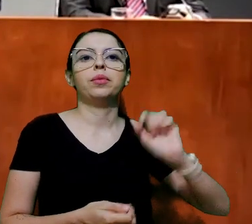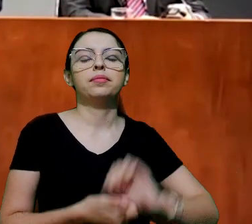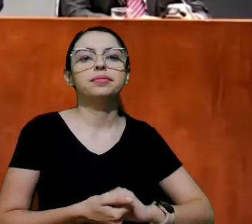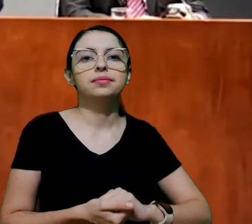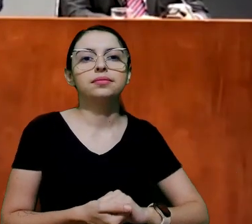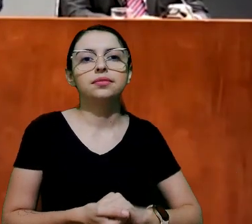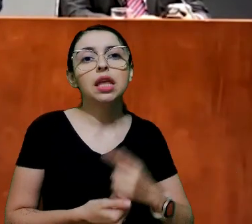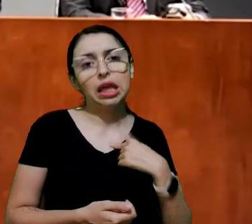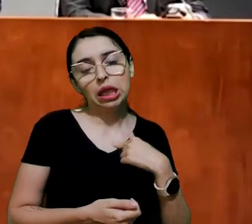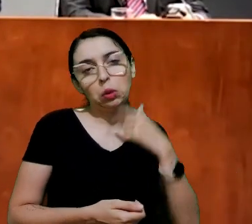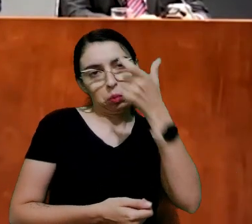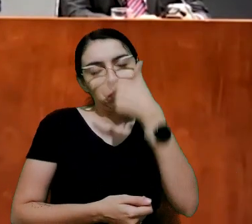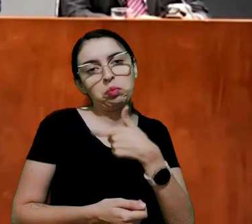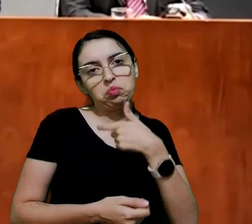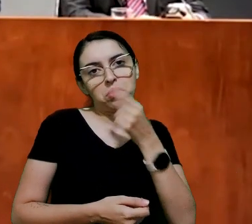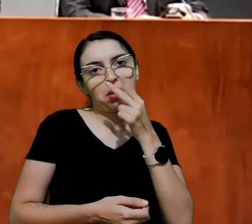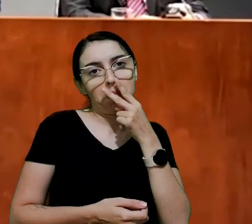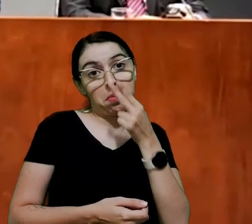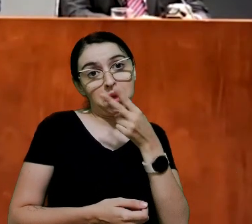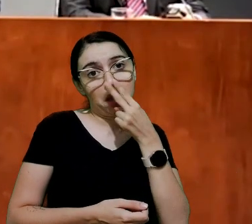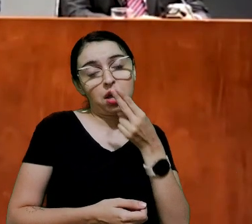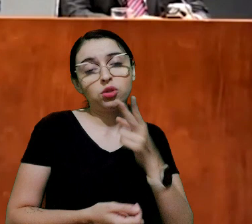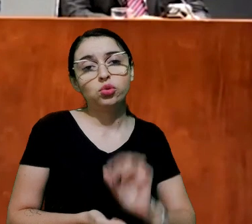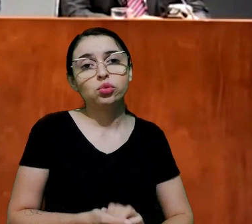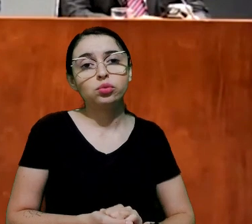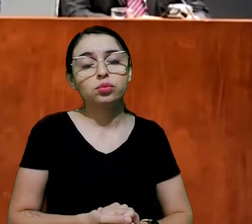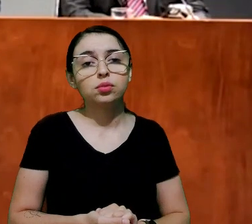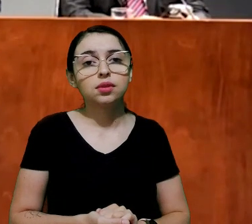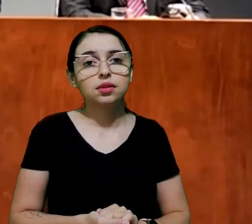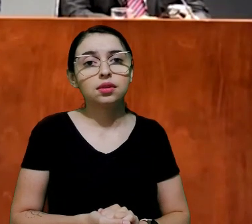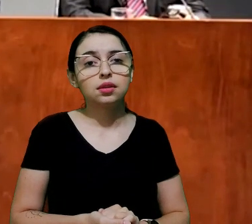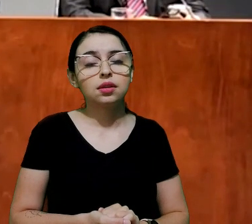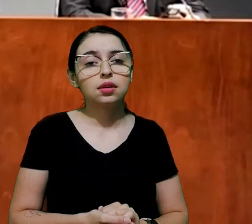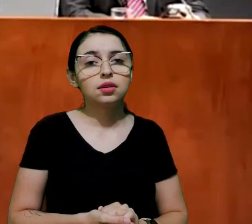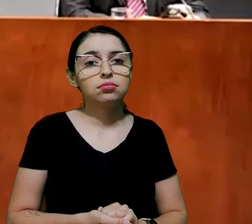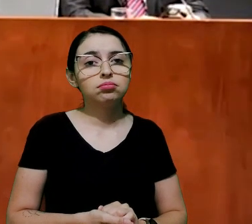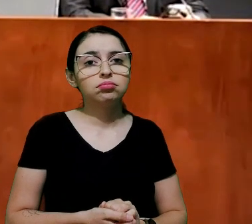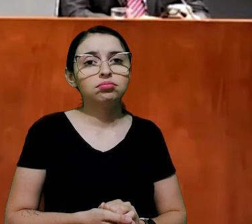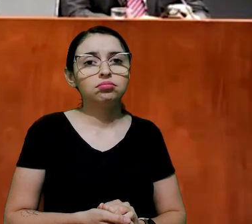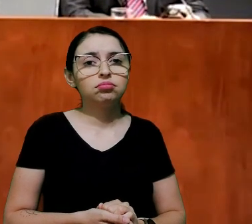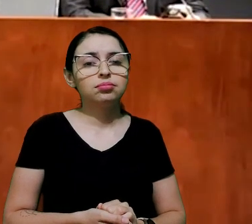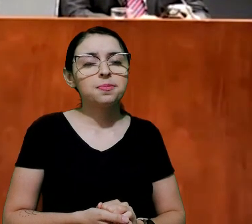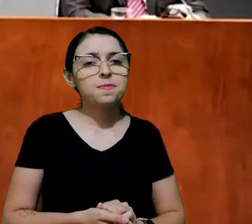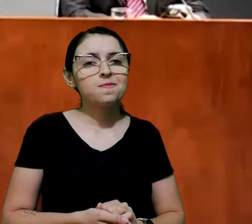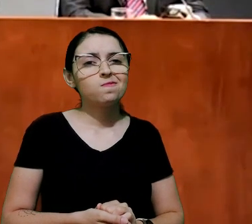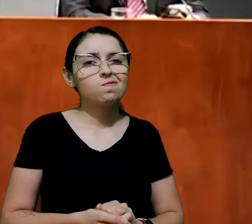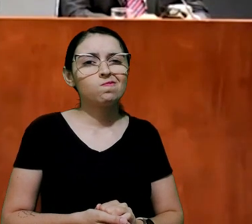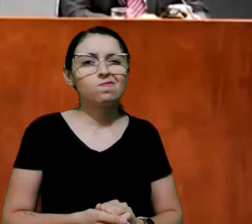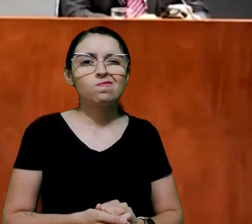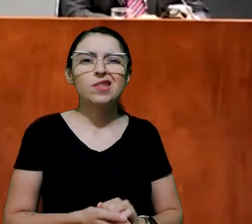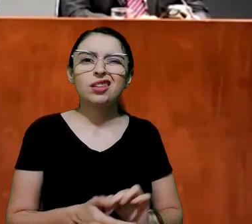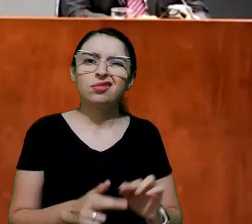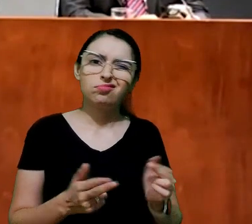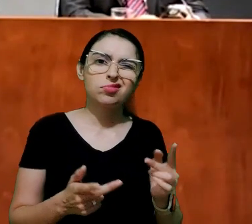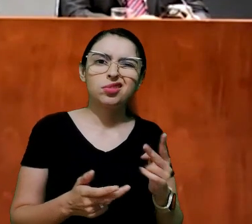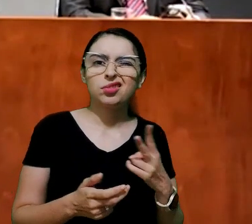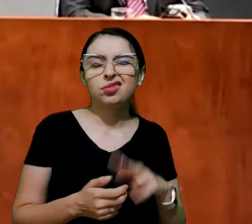sua atuação contratual impondo um regime de bens. Eu, particularmente, agora, acho